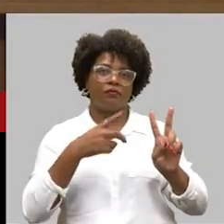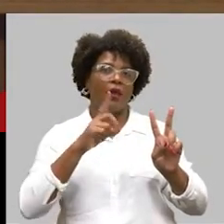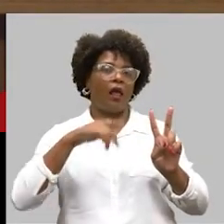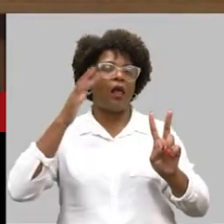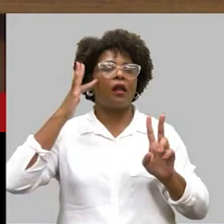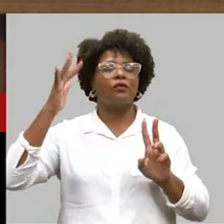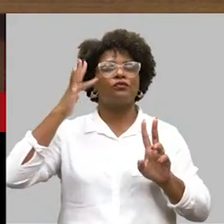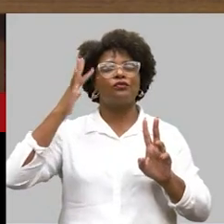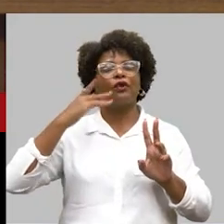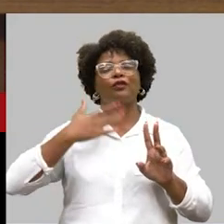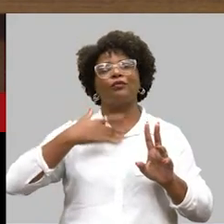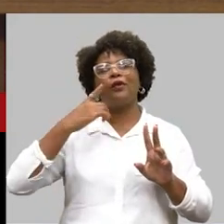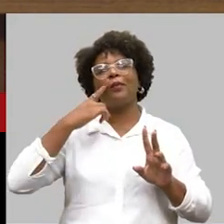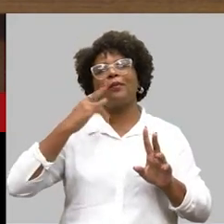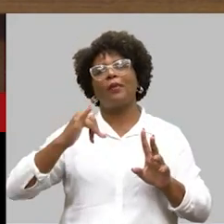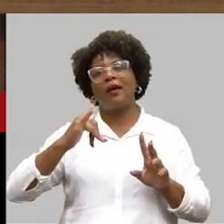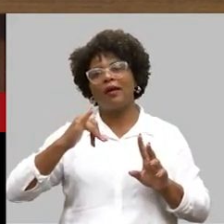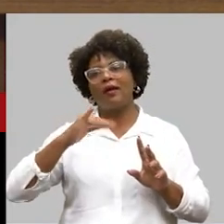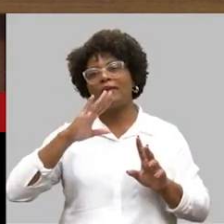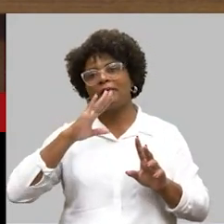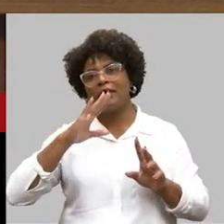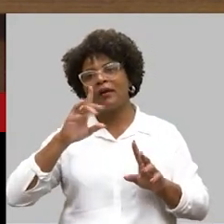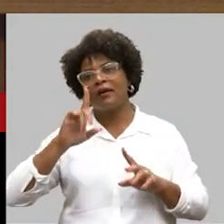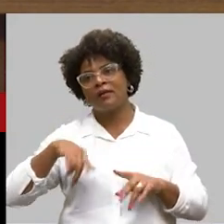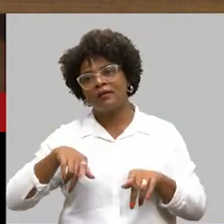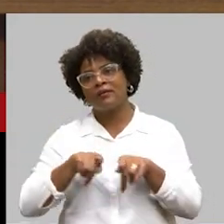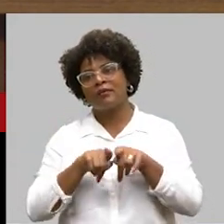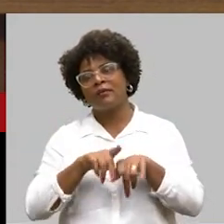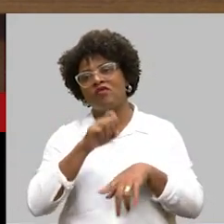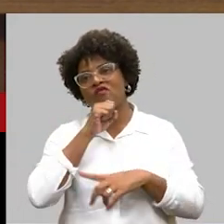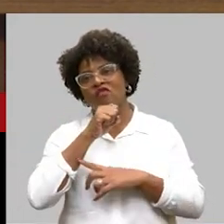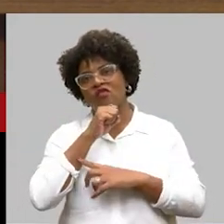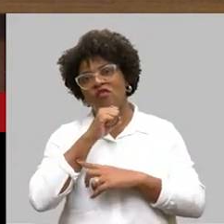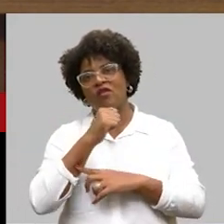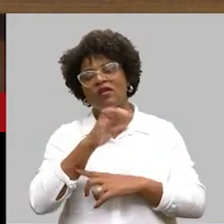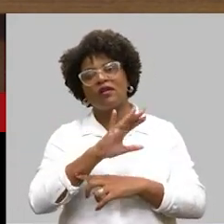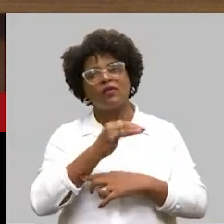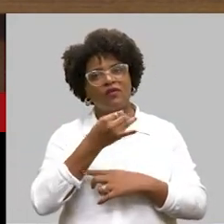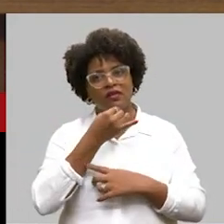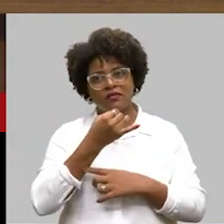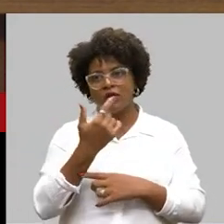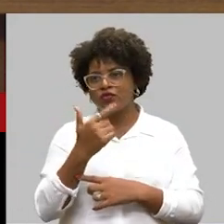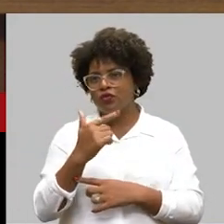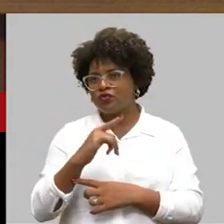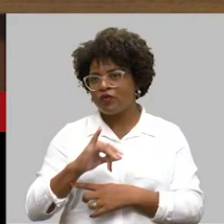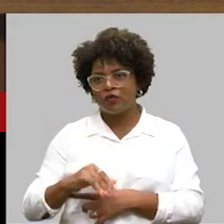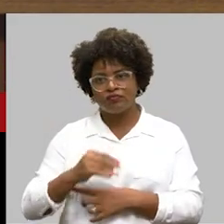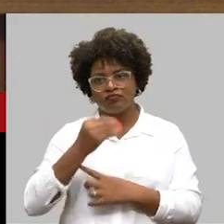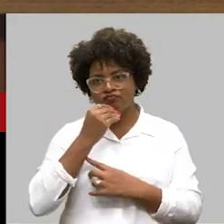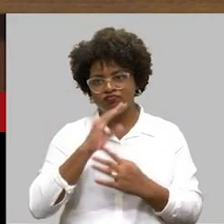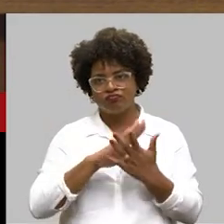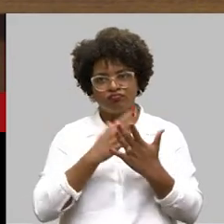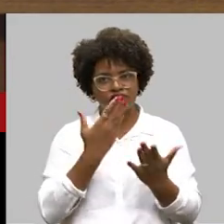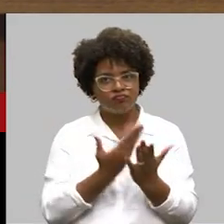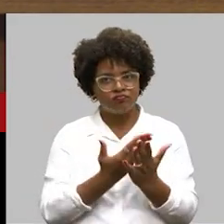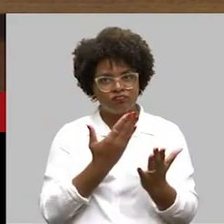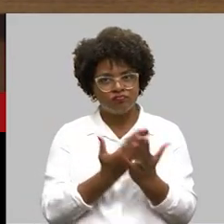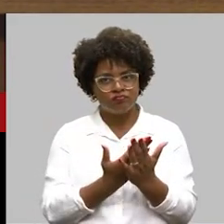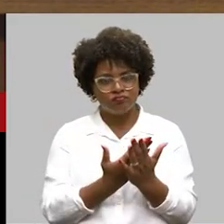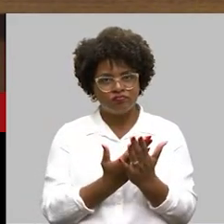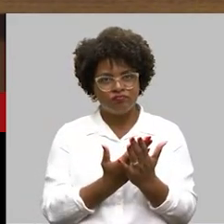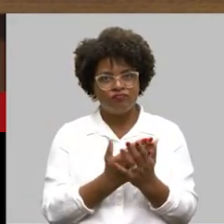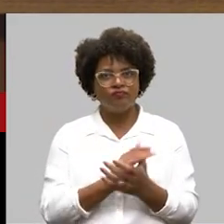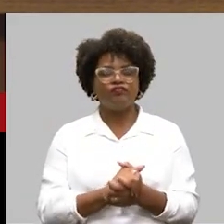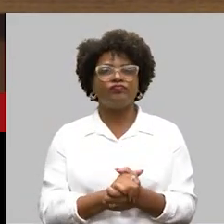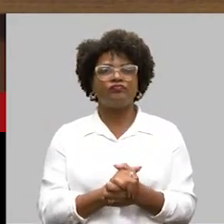pais e dos meus avós que não tiveram oportunidade mas que